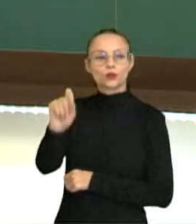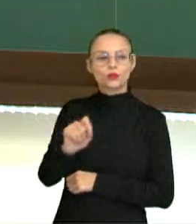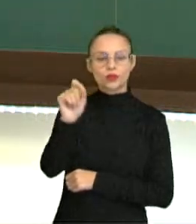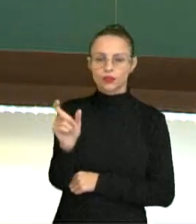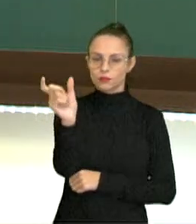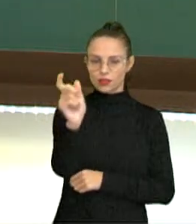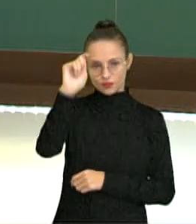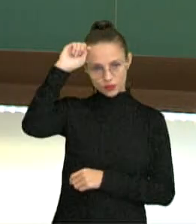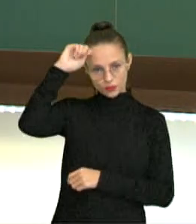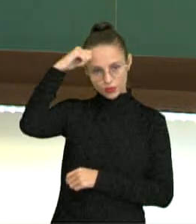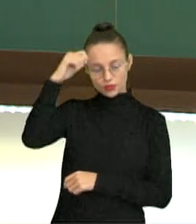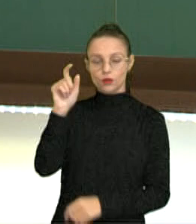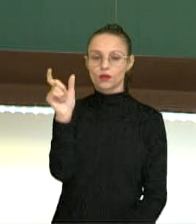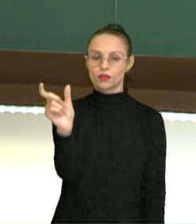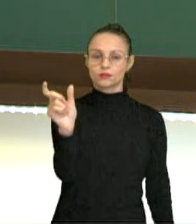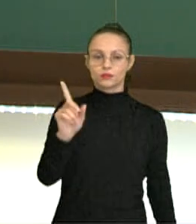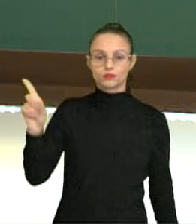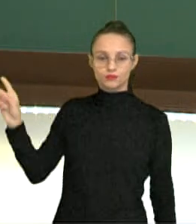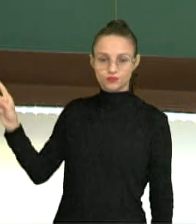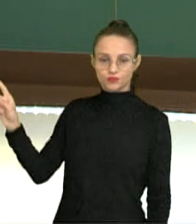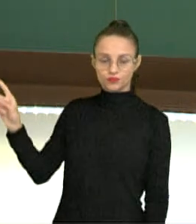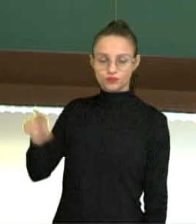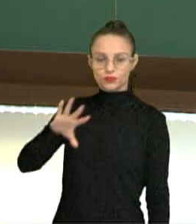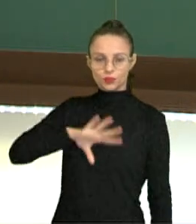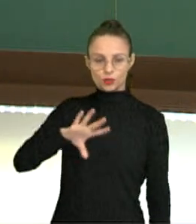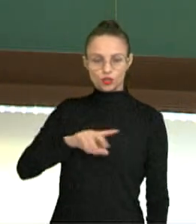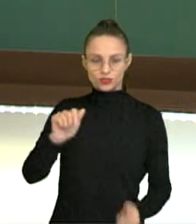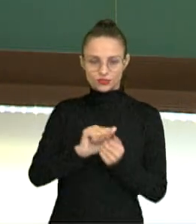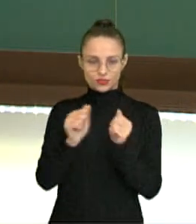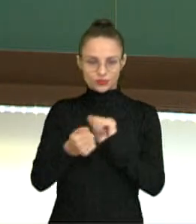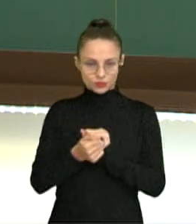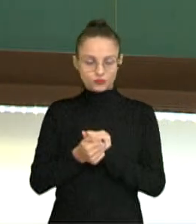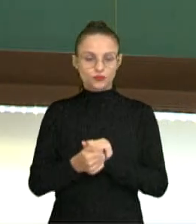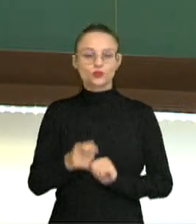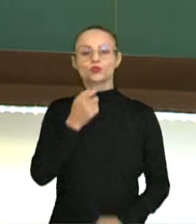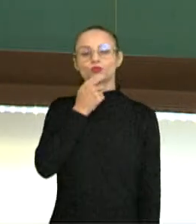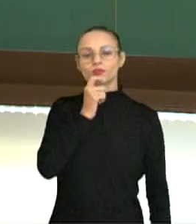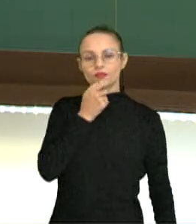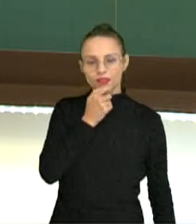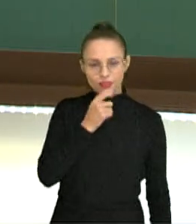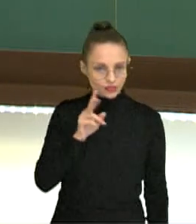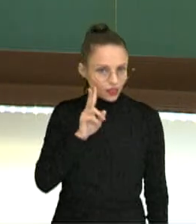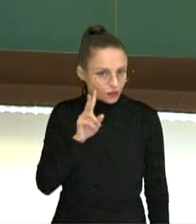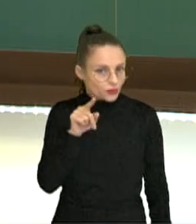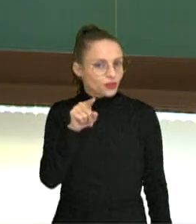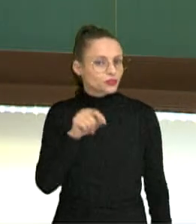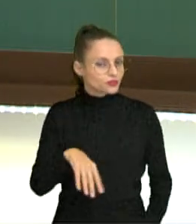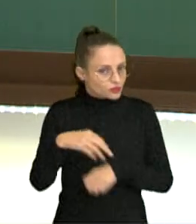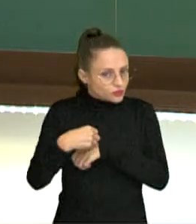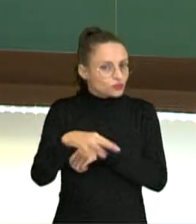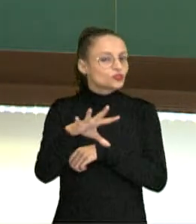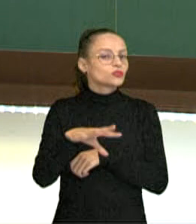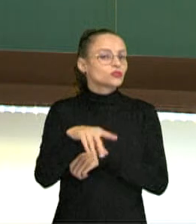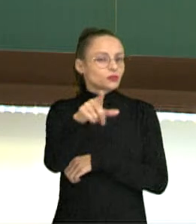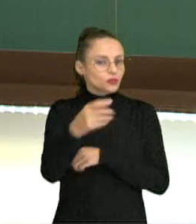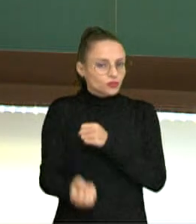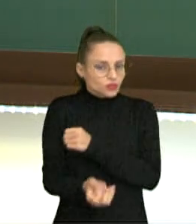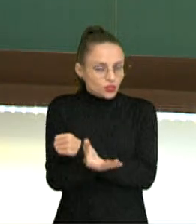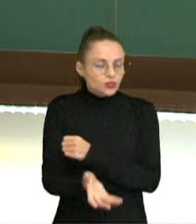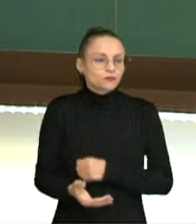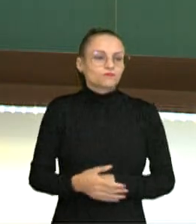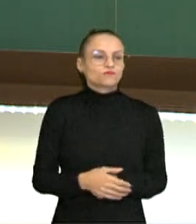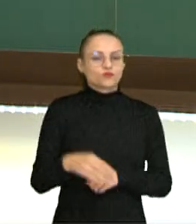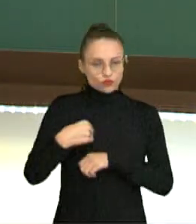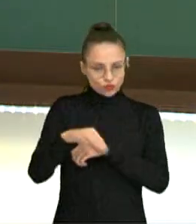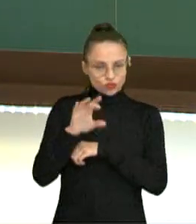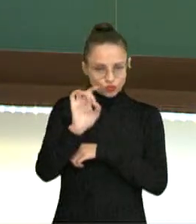prof? Black ties, está ali, aportuguesado, do inglês. Lembra? Estou dando um spoiler aqui quase, uma